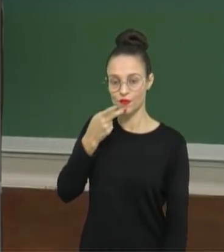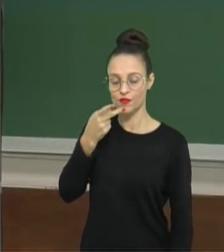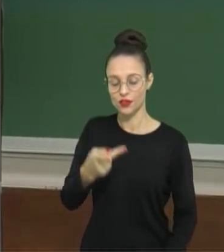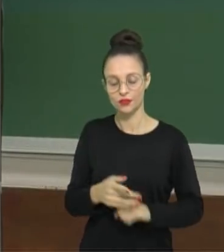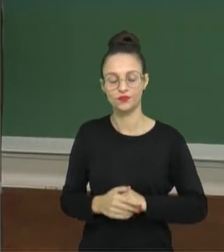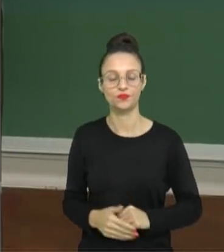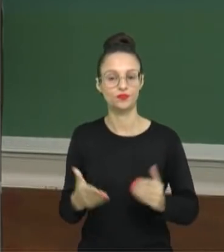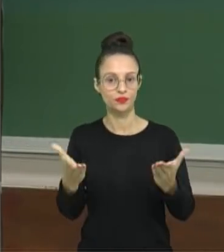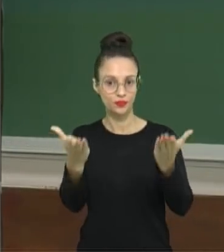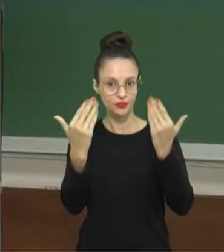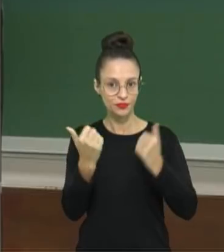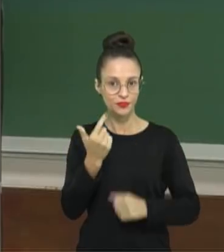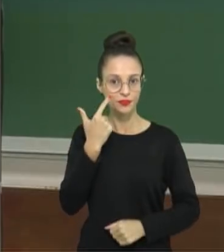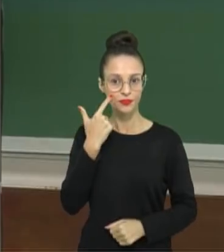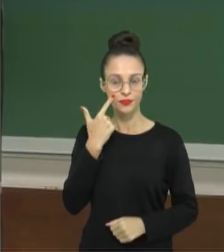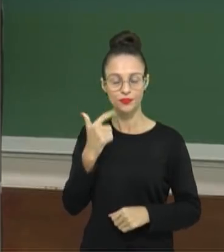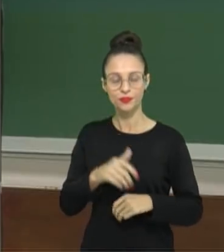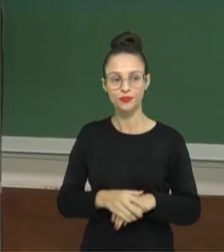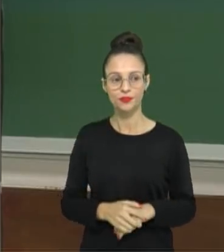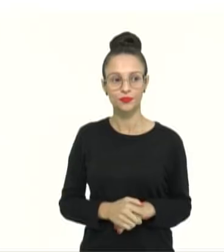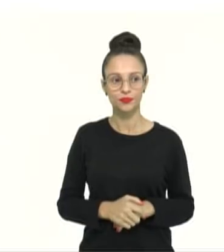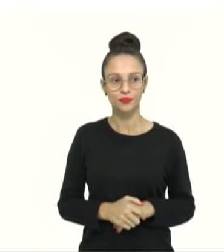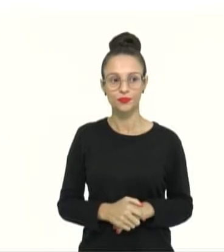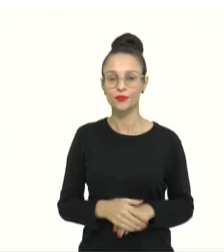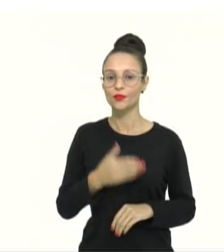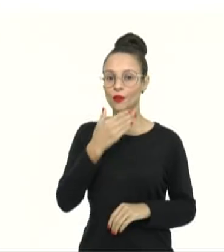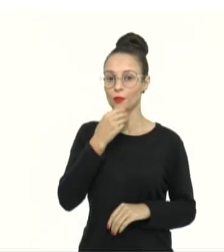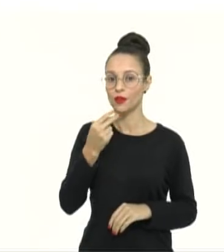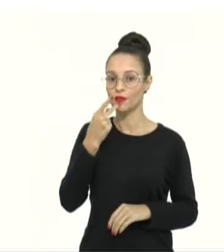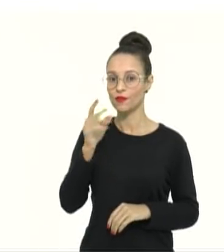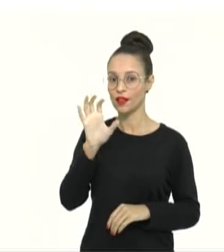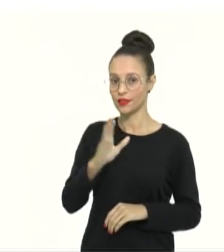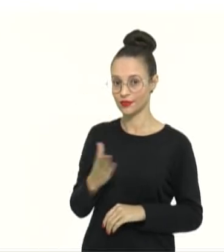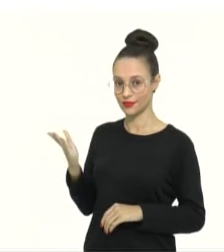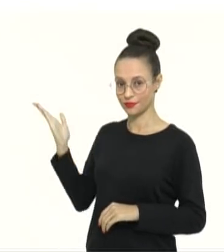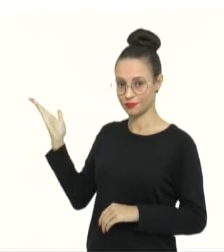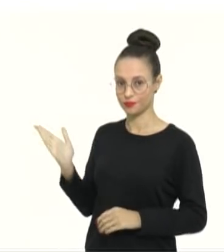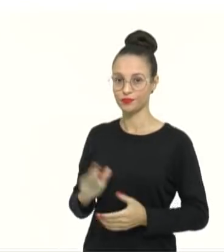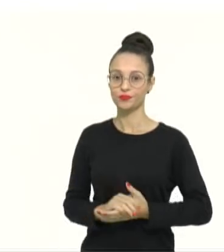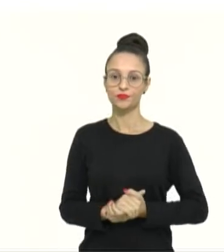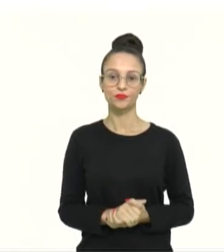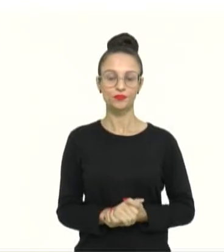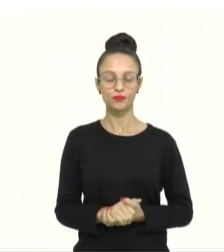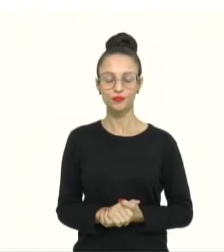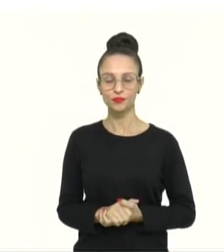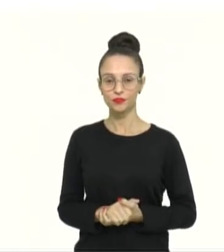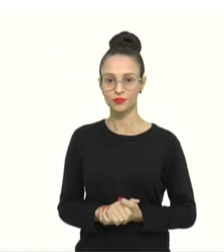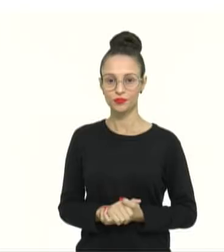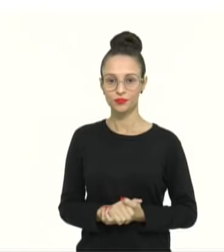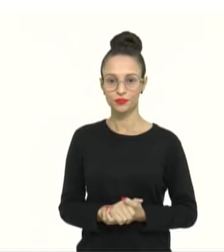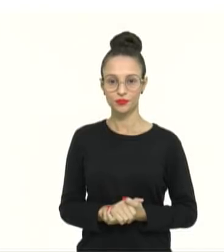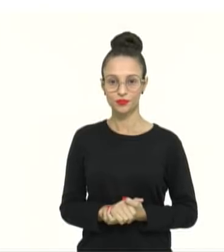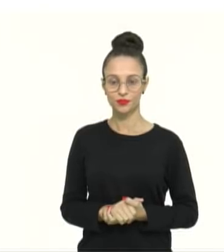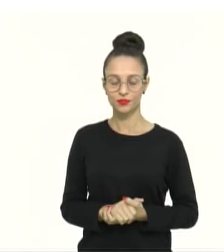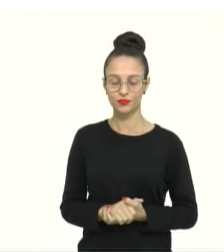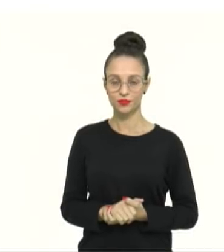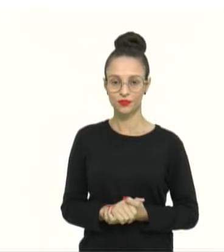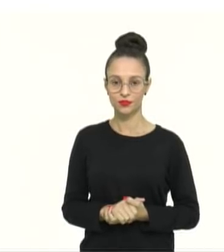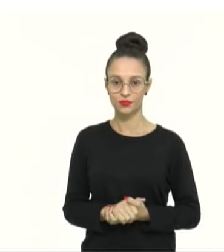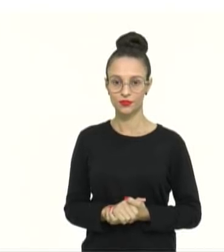Então vamos ver o que que acontece aqui. Então o menino diz assim: Hi, my name is